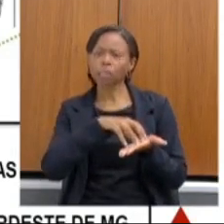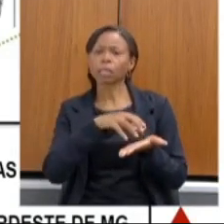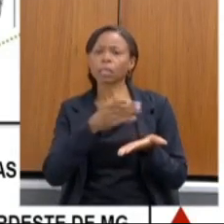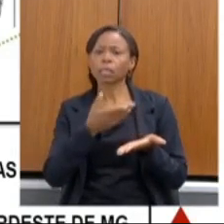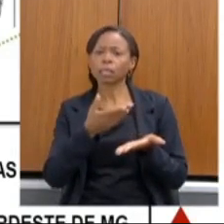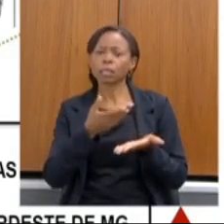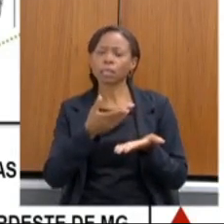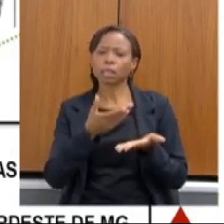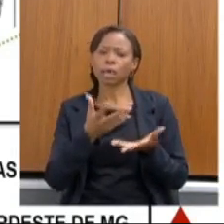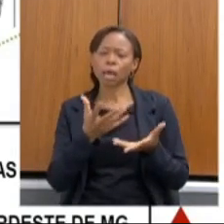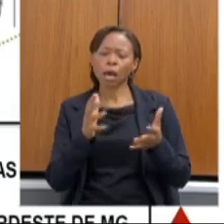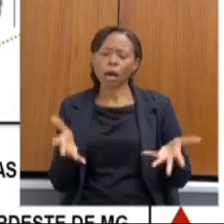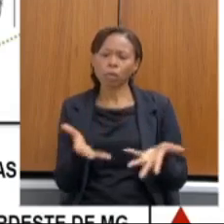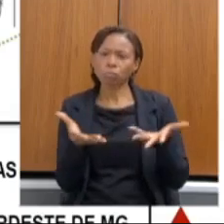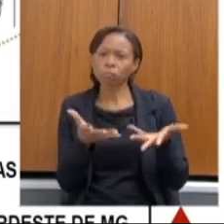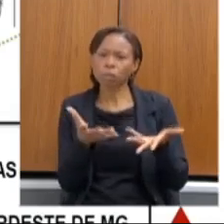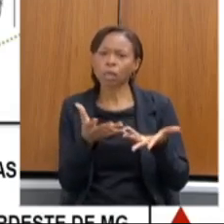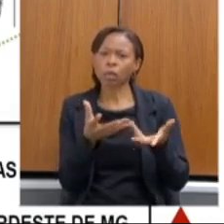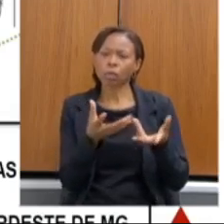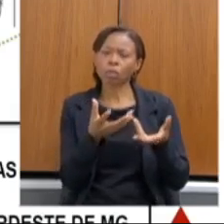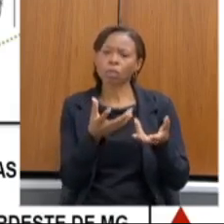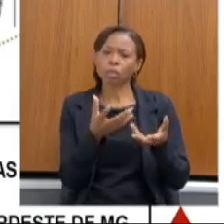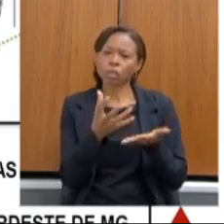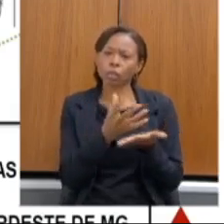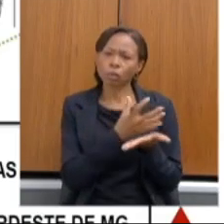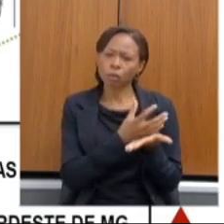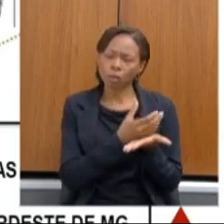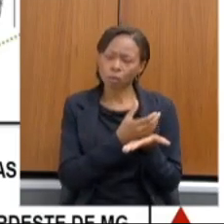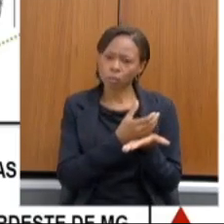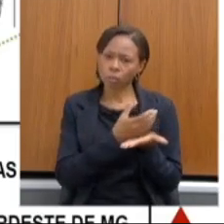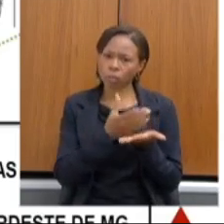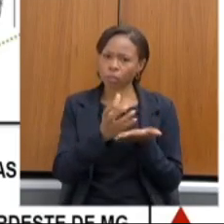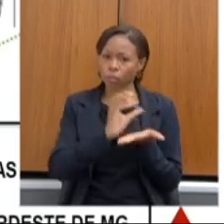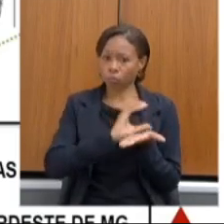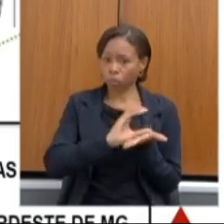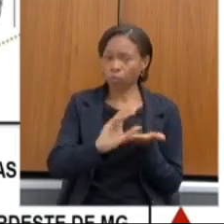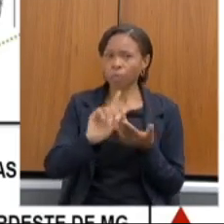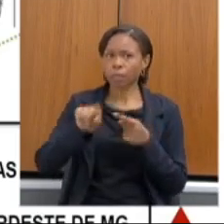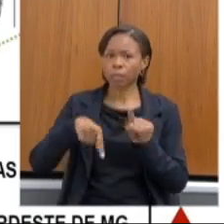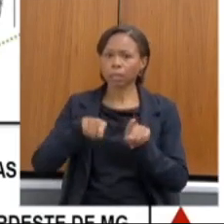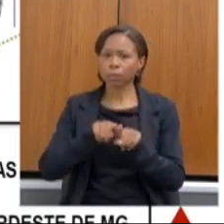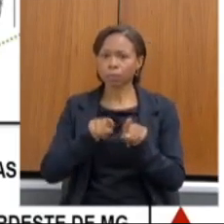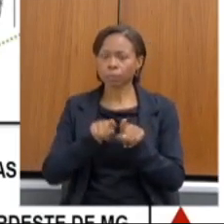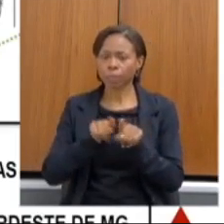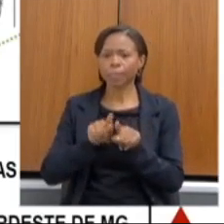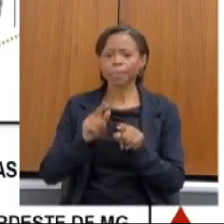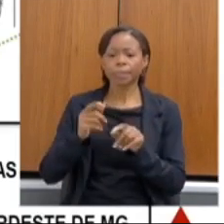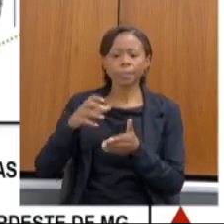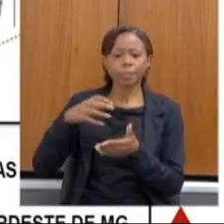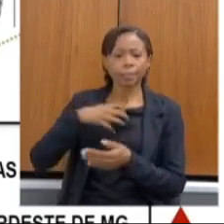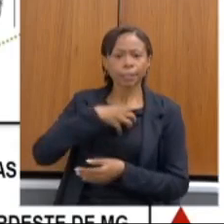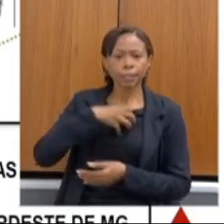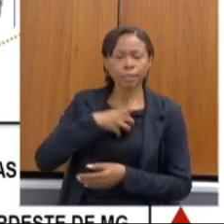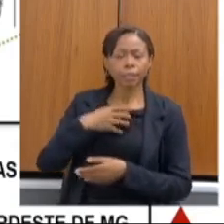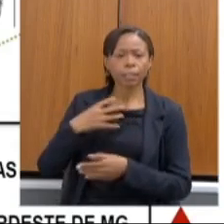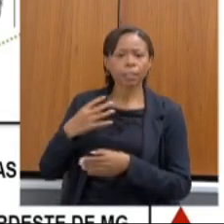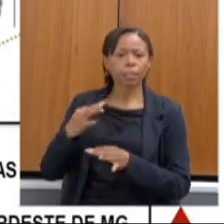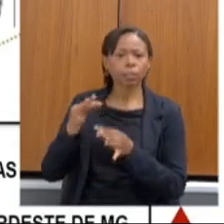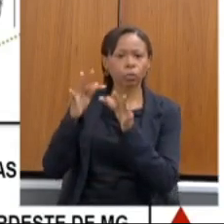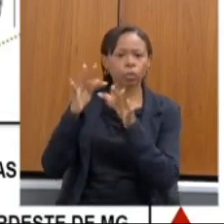produtivas a subsecretaria de Ciência Tecnologia e inovação EA subsecretaria de desenvolvimento